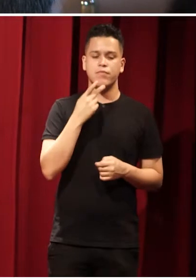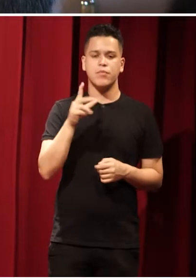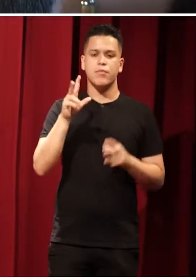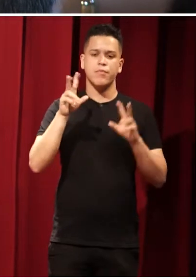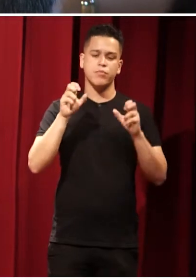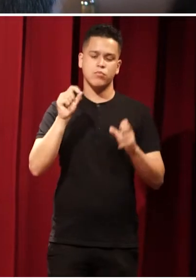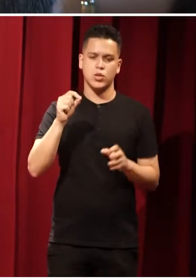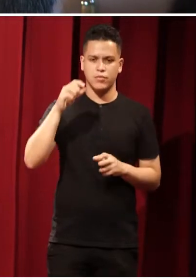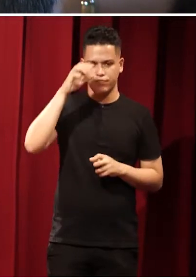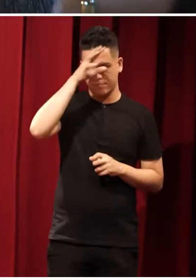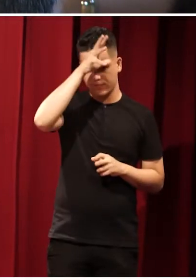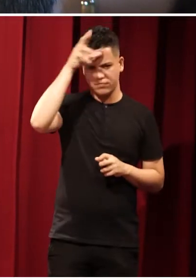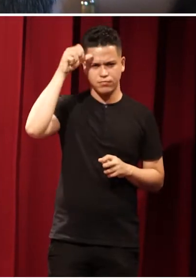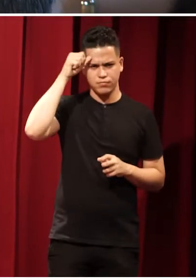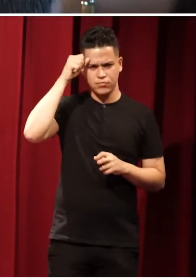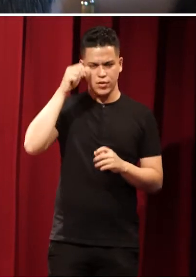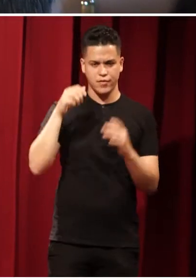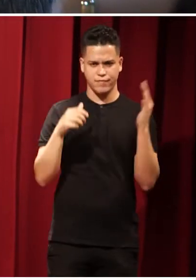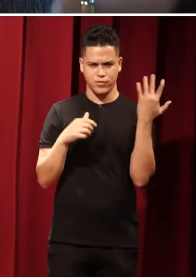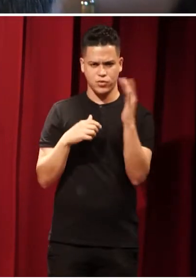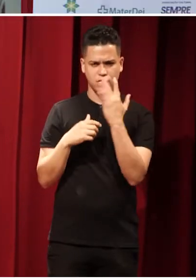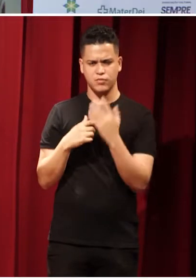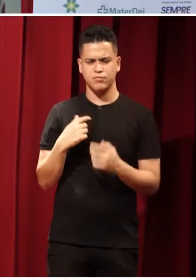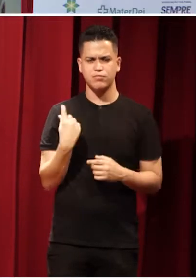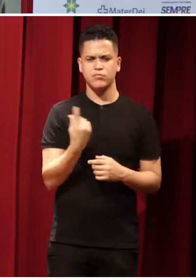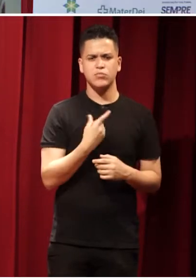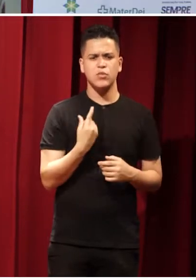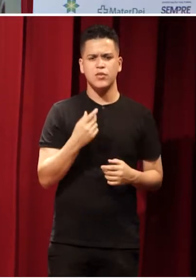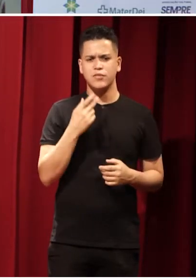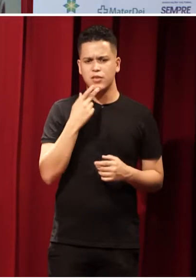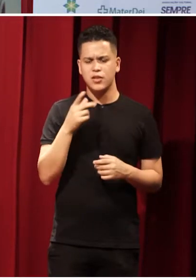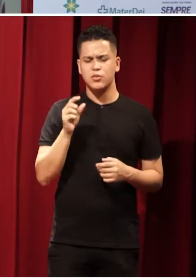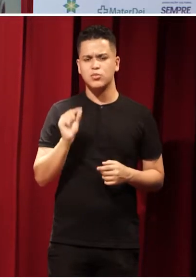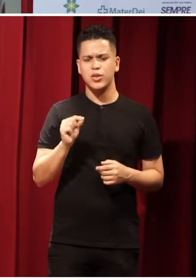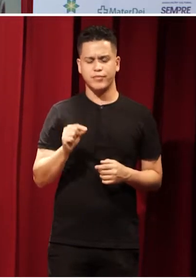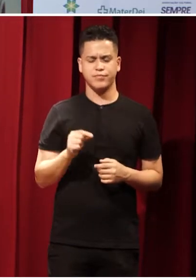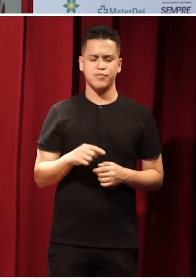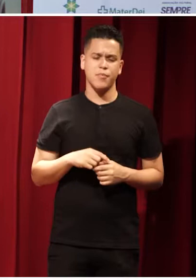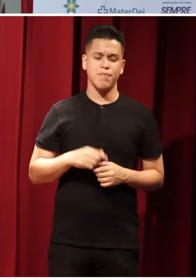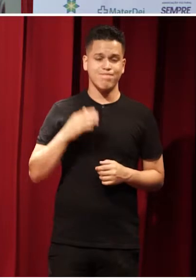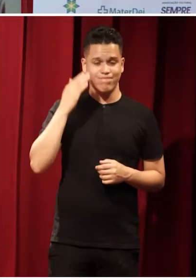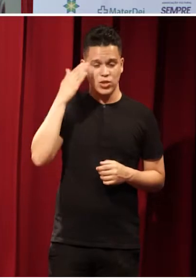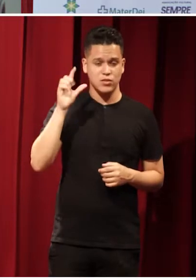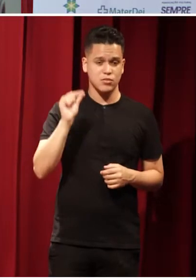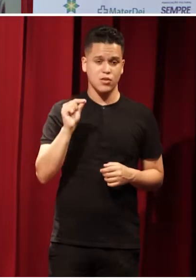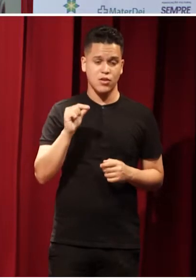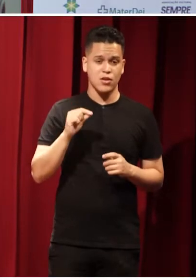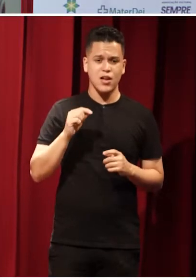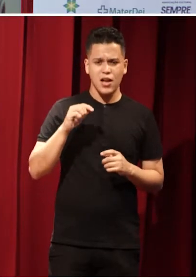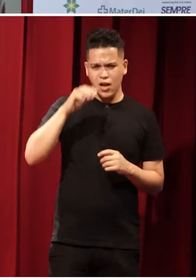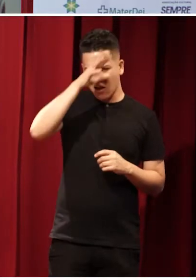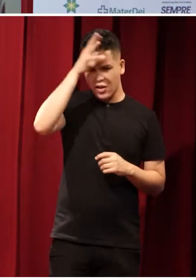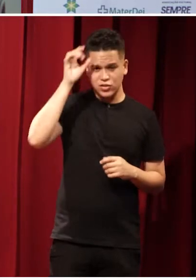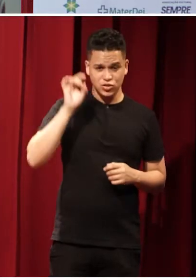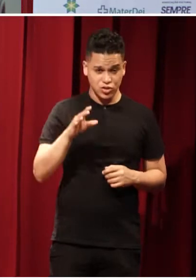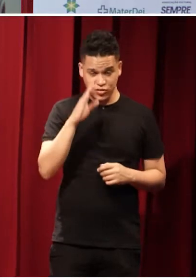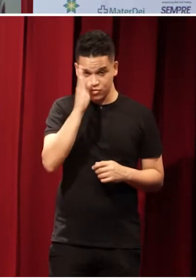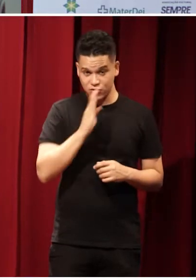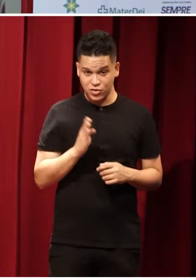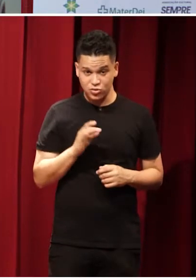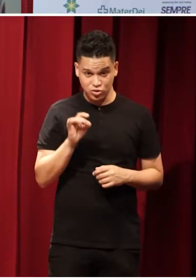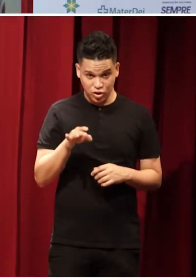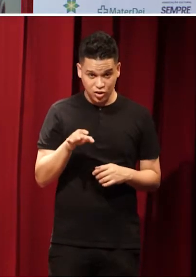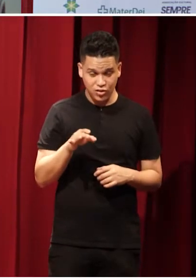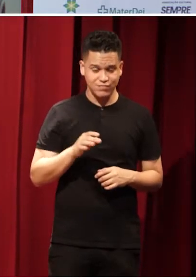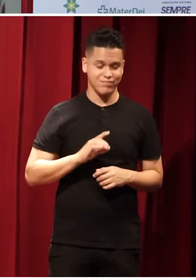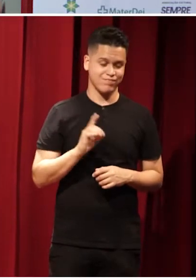atentamente. Amazônia, em primeiro lugar, não é Brasil. A Amazônia é a Panamazônia.